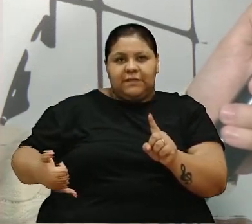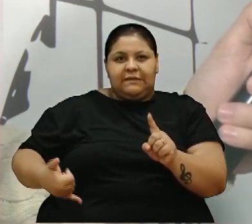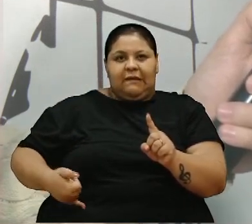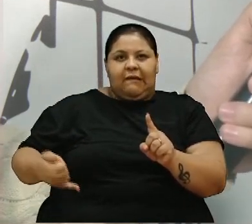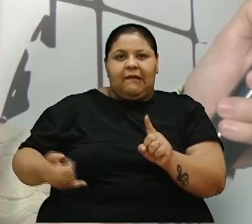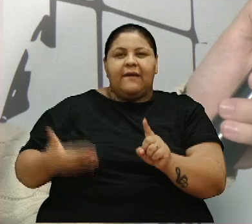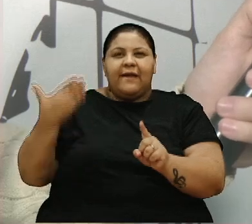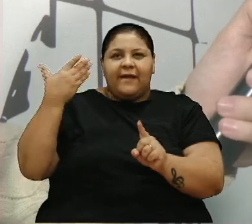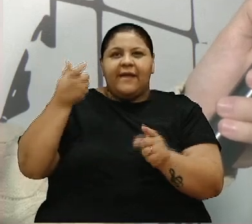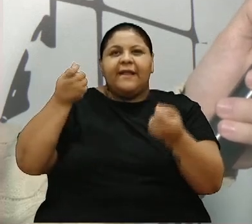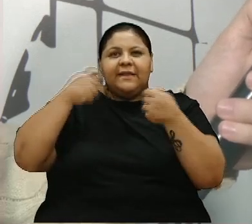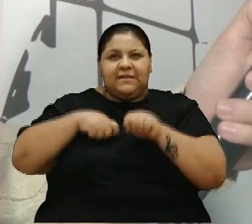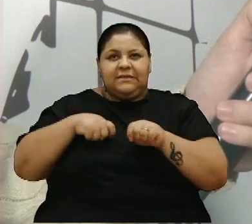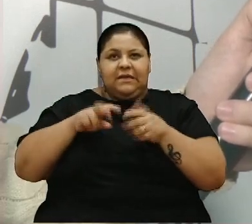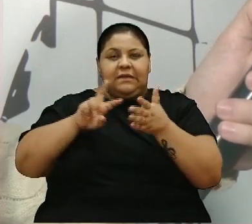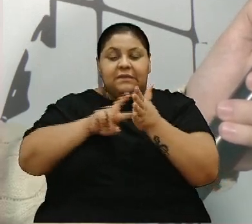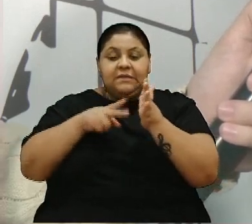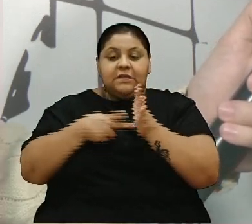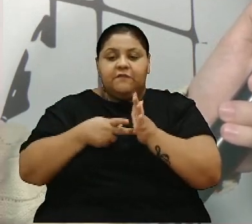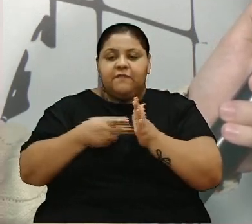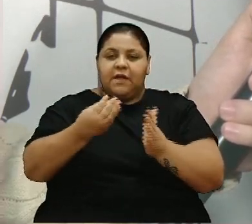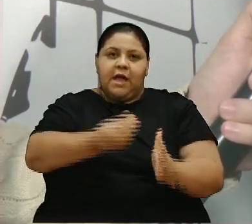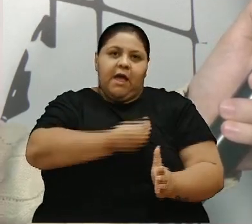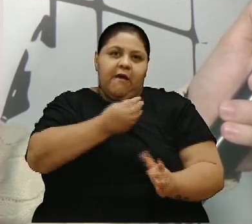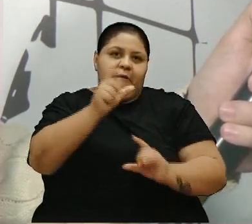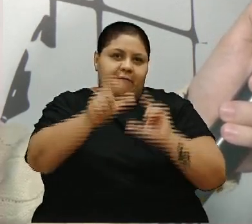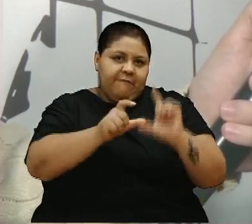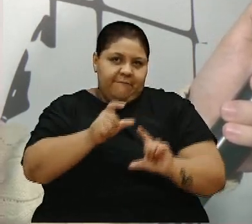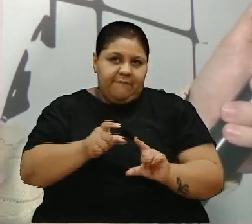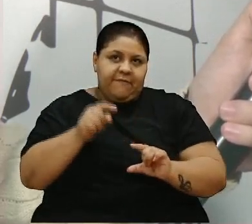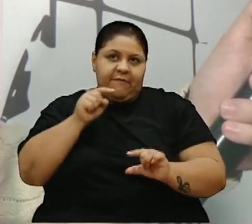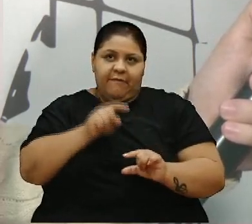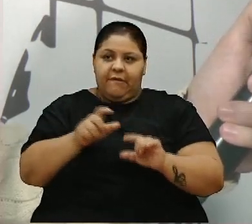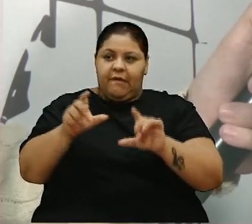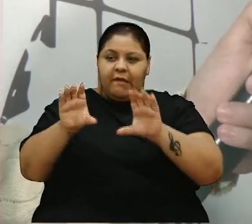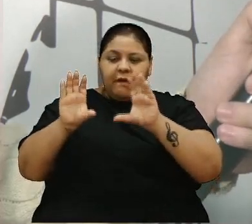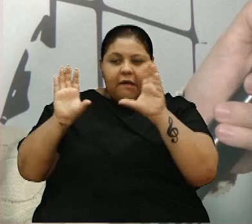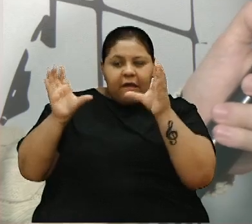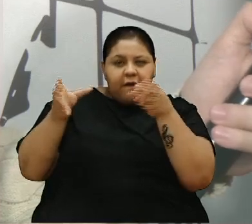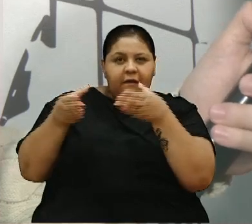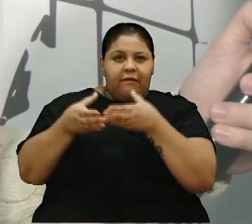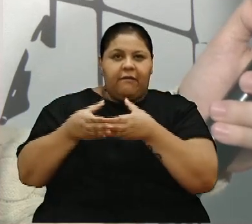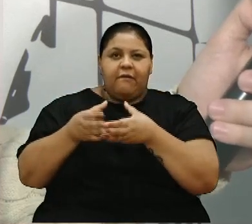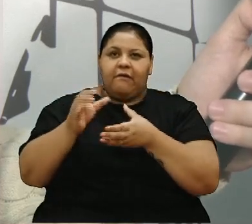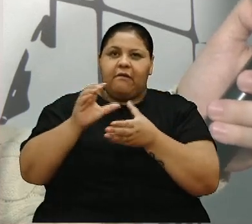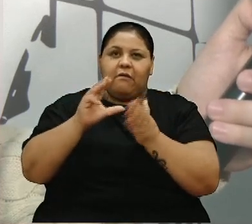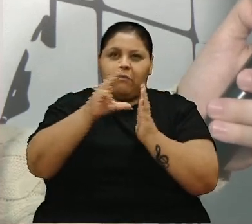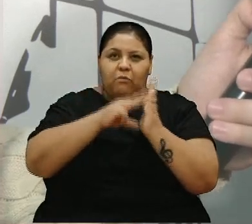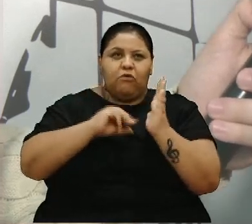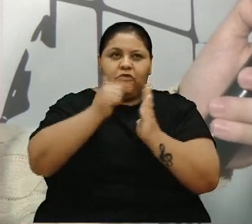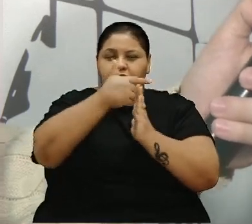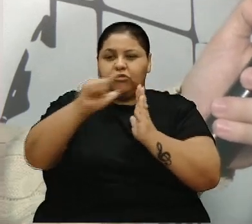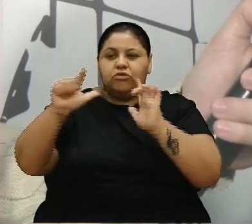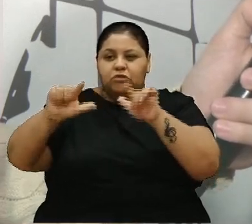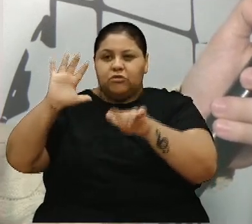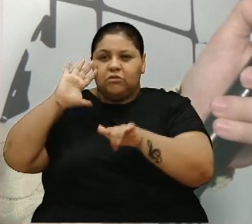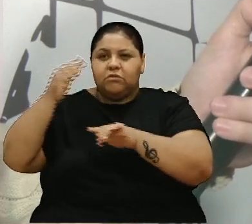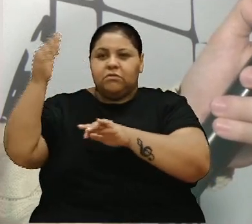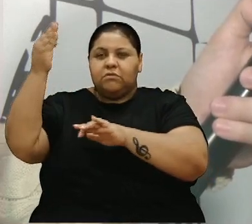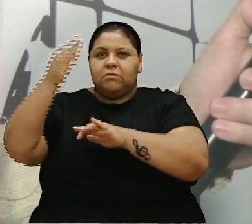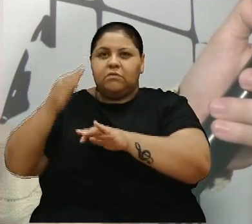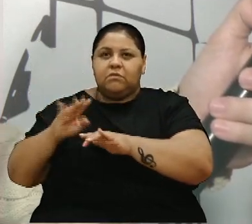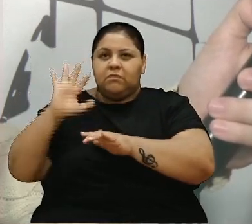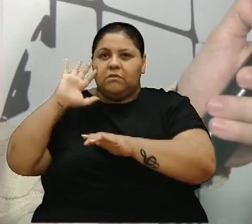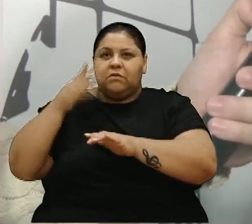a vida dessas crianças. E aí esse grupo, a exemplo de outros lugares que já acontece no Brasil, resolveu trazer